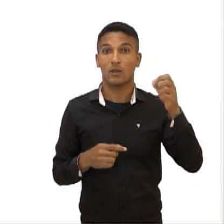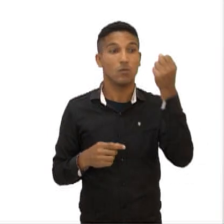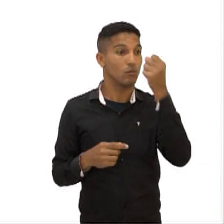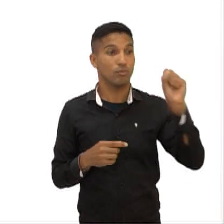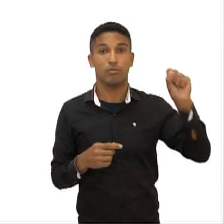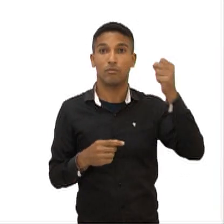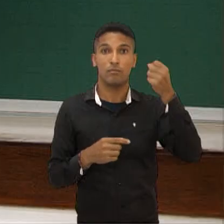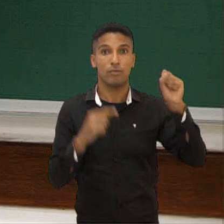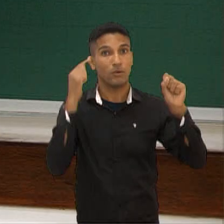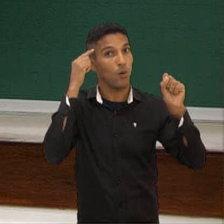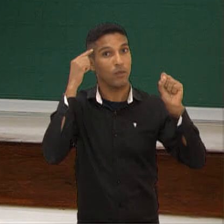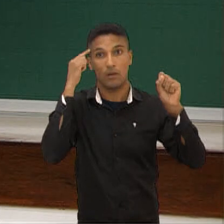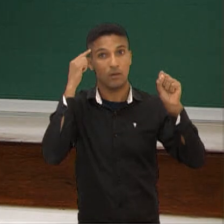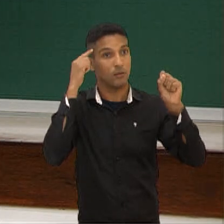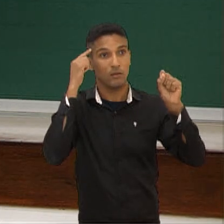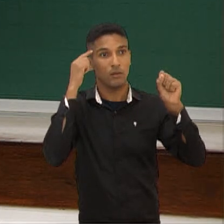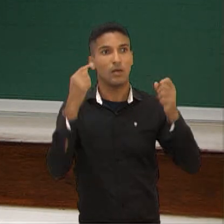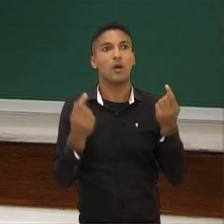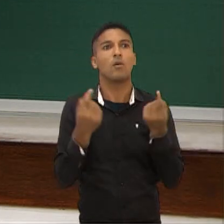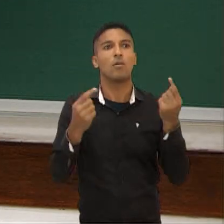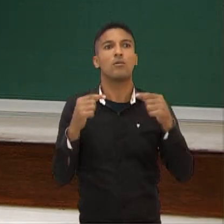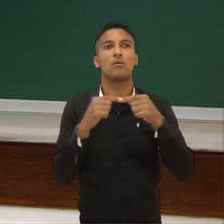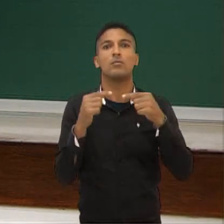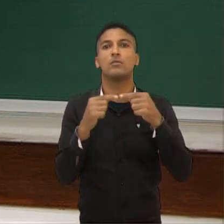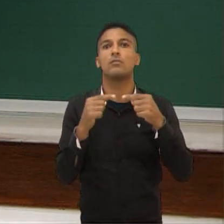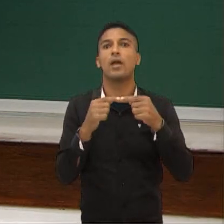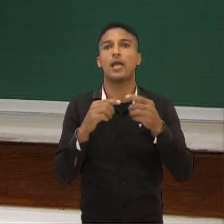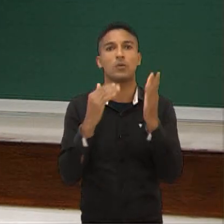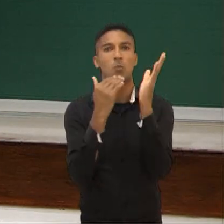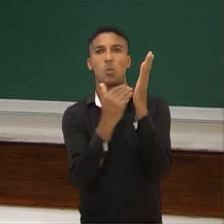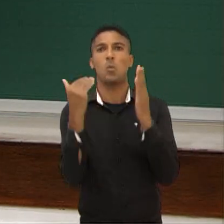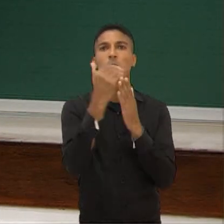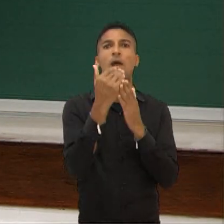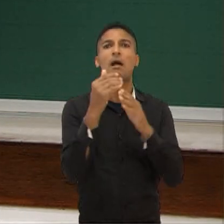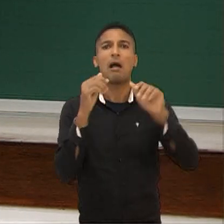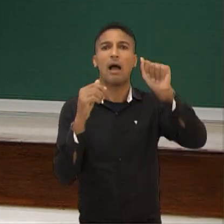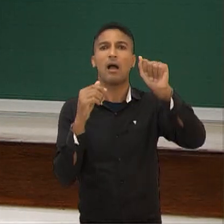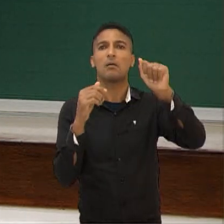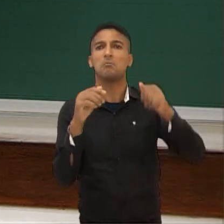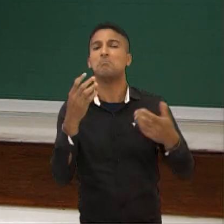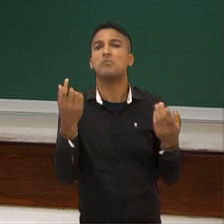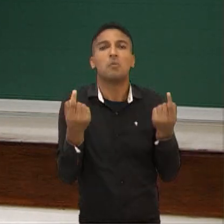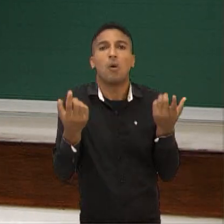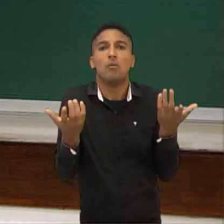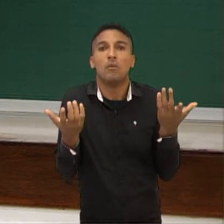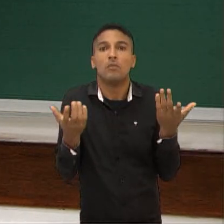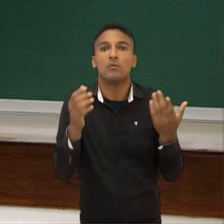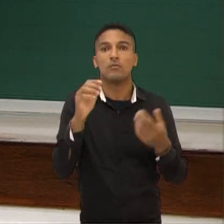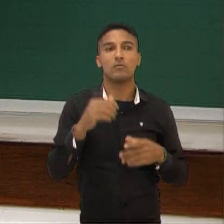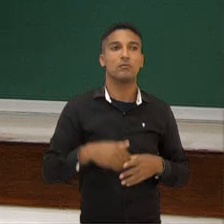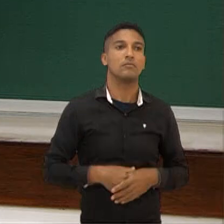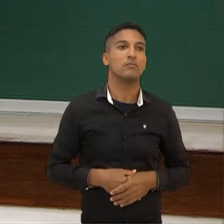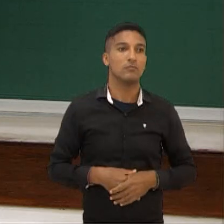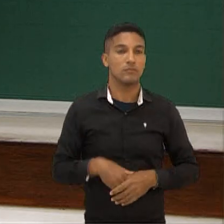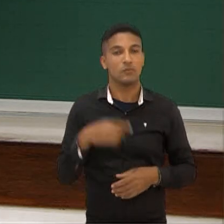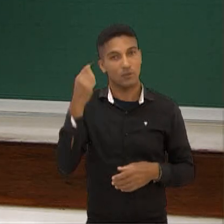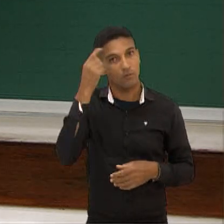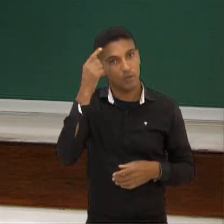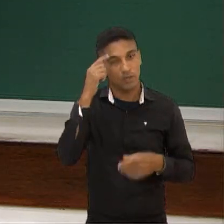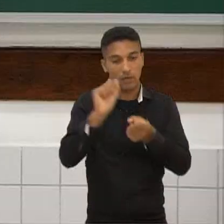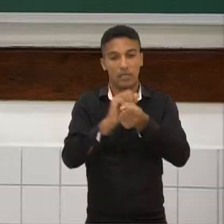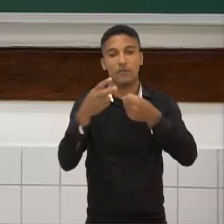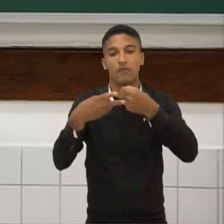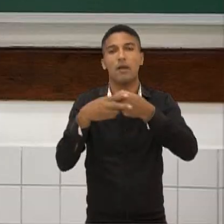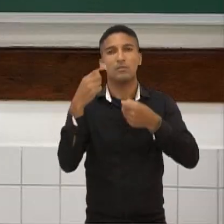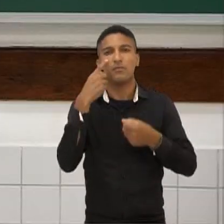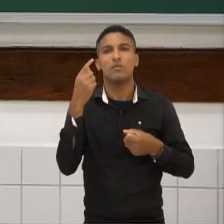de negação. Pensem um pouquinho, relembrem o que nós acabamos de ver sobre os advérbios, né? Sobre a classificação deles e qual